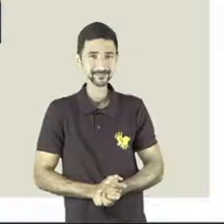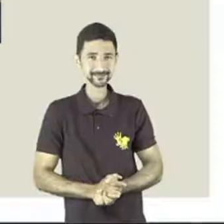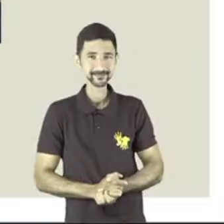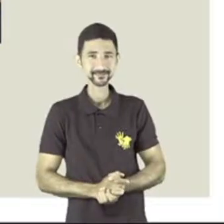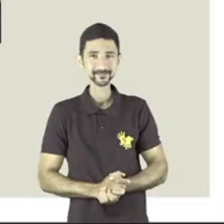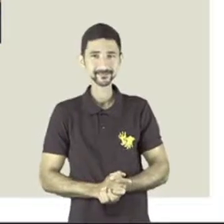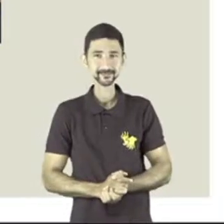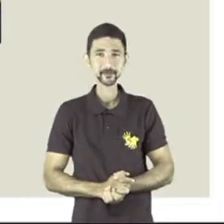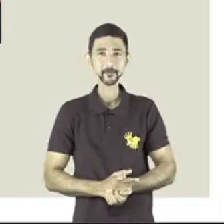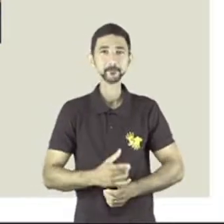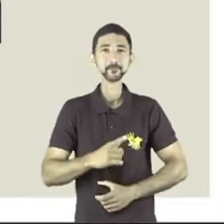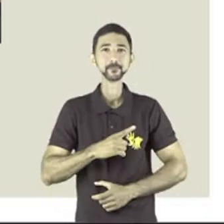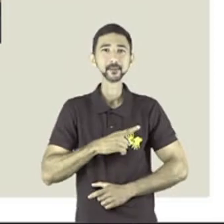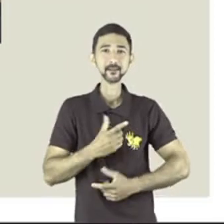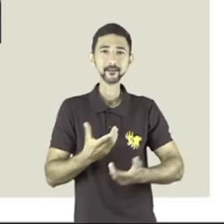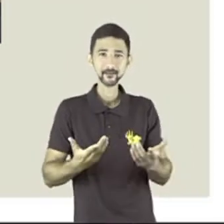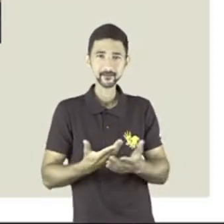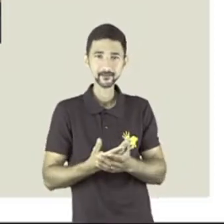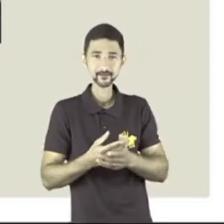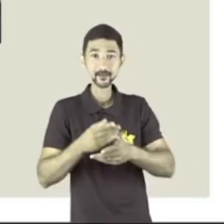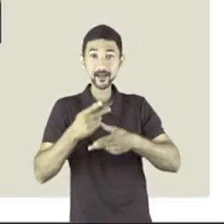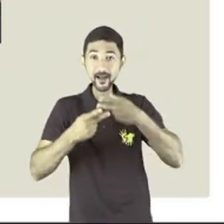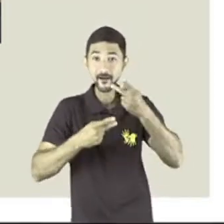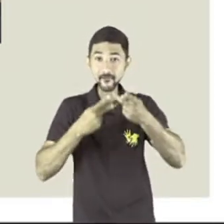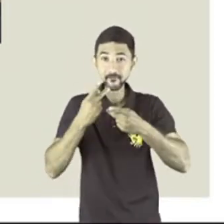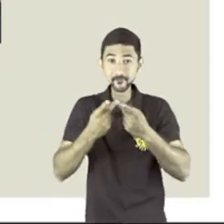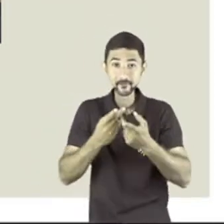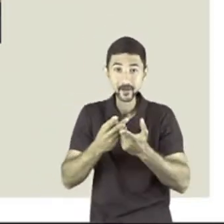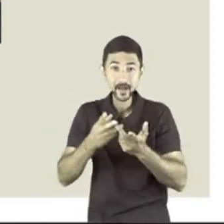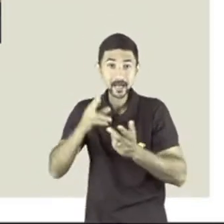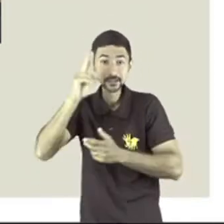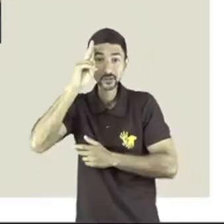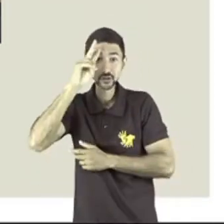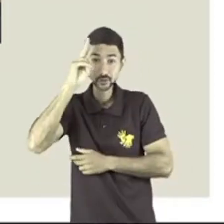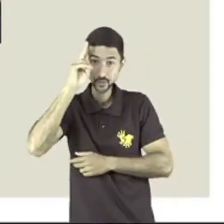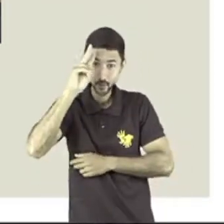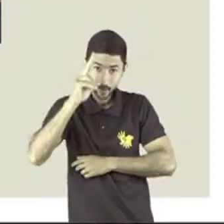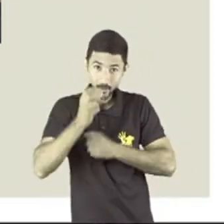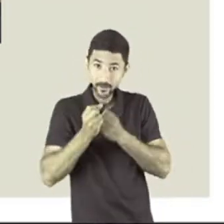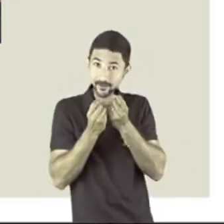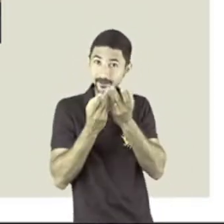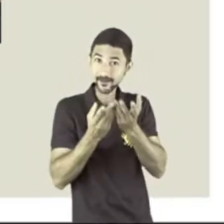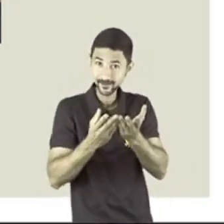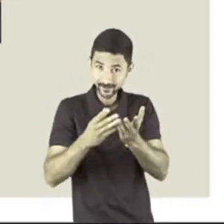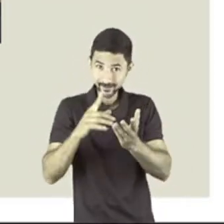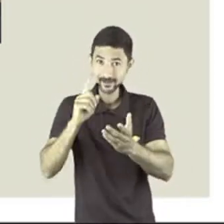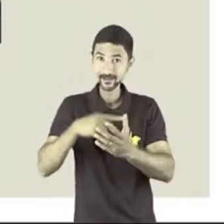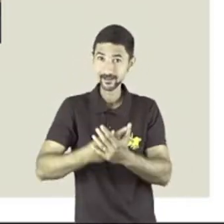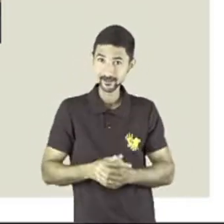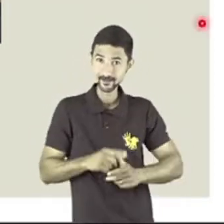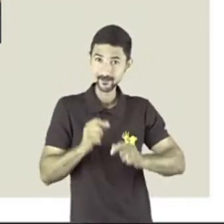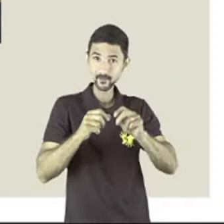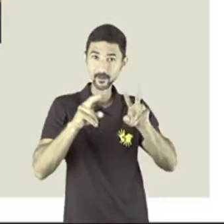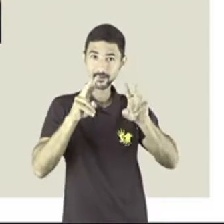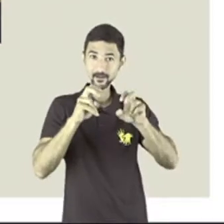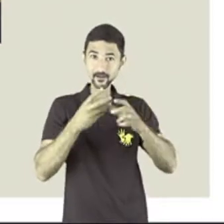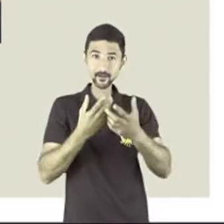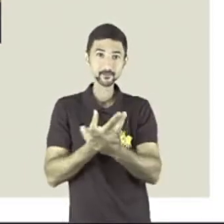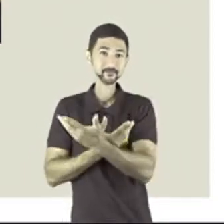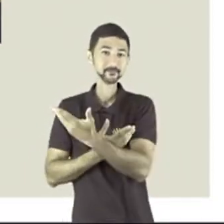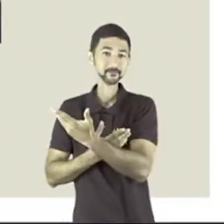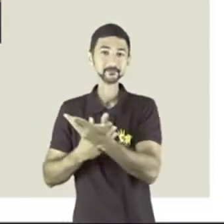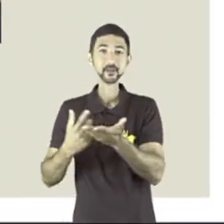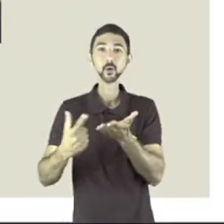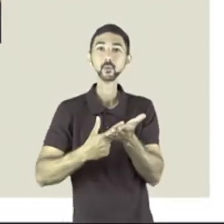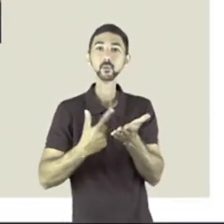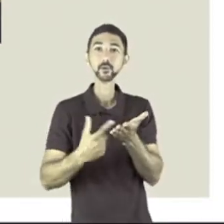teremos a contação de uma história sobre este livro aqui, ó, que